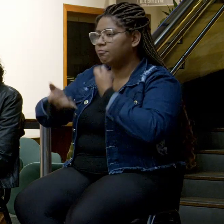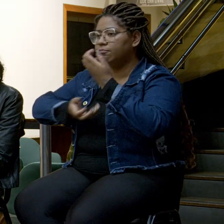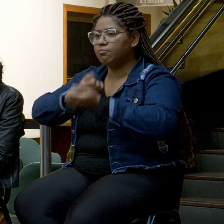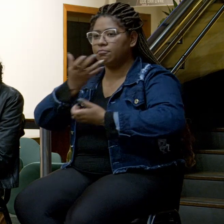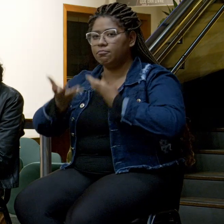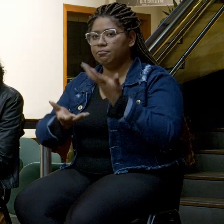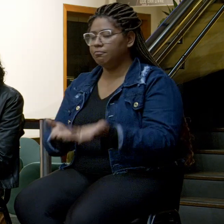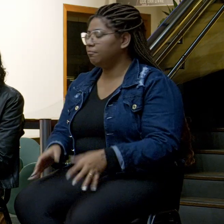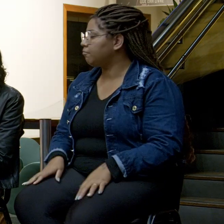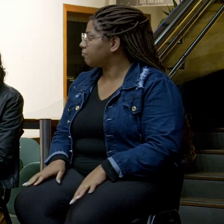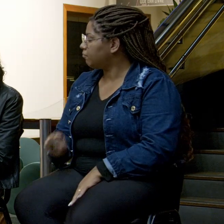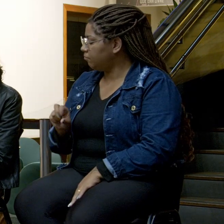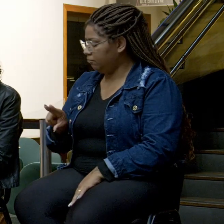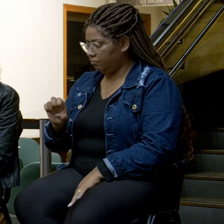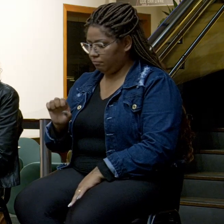Sui, você quer completar?